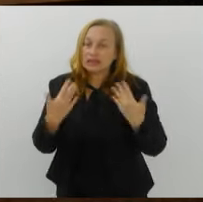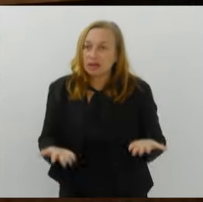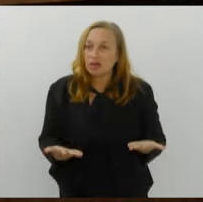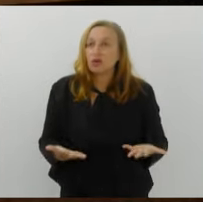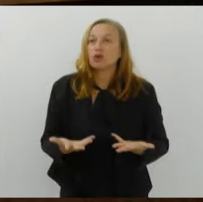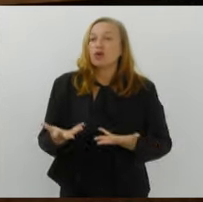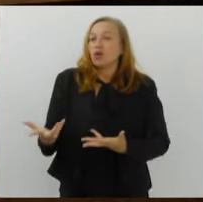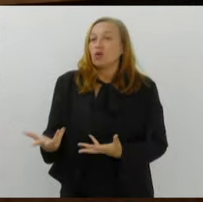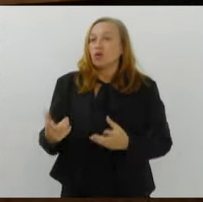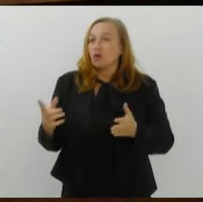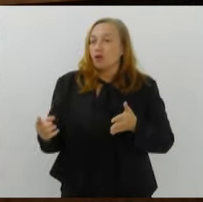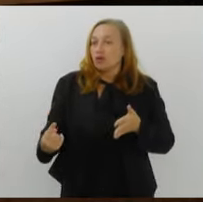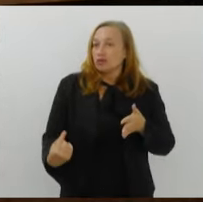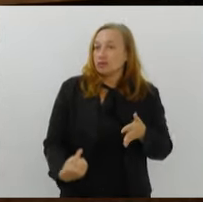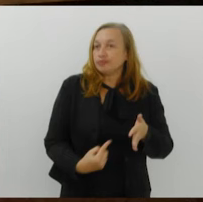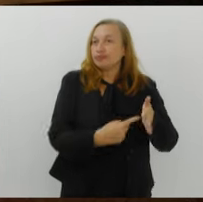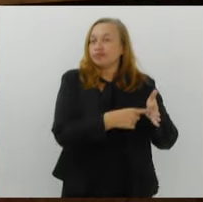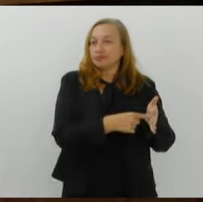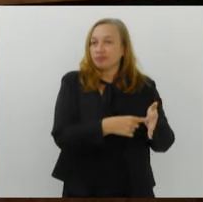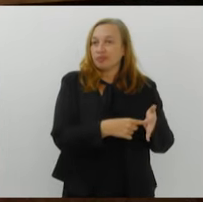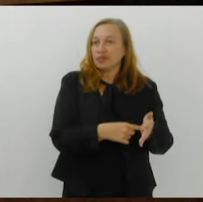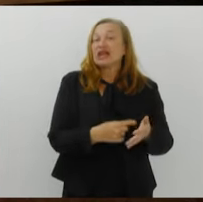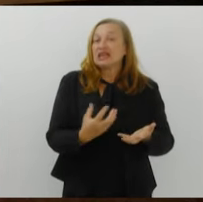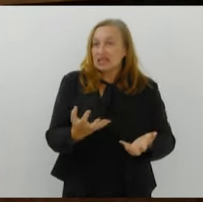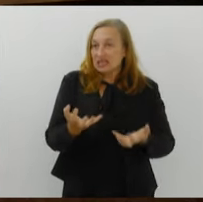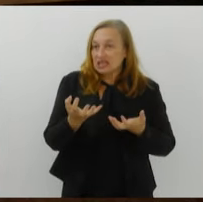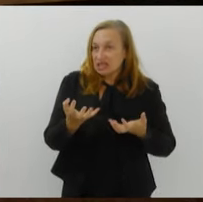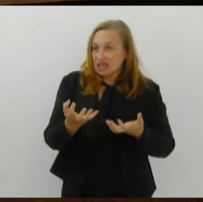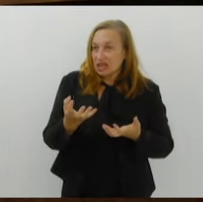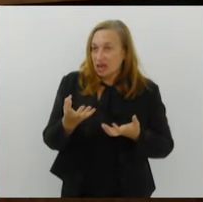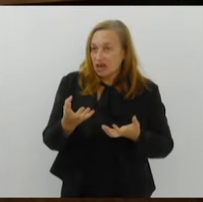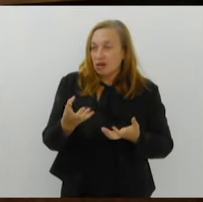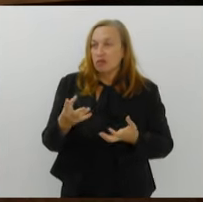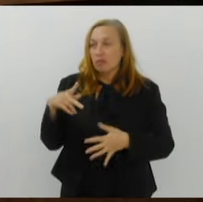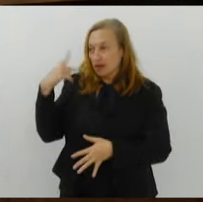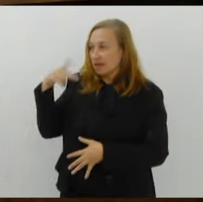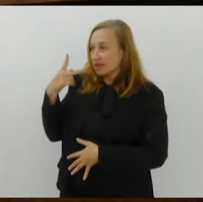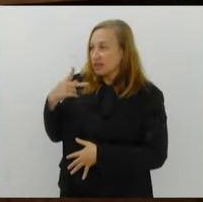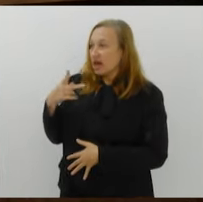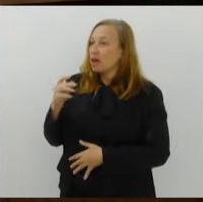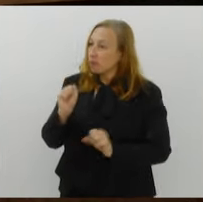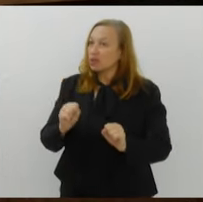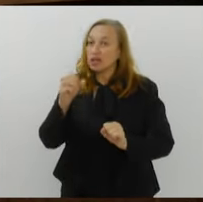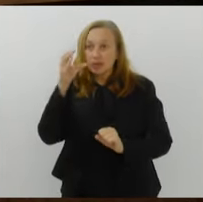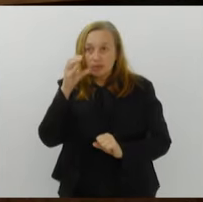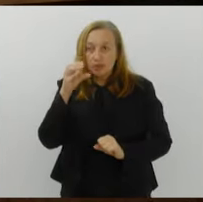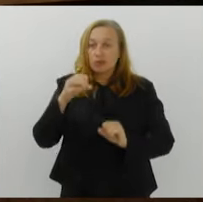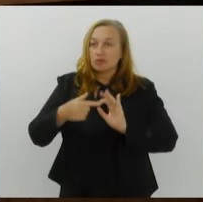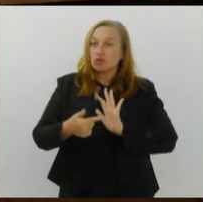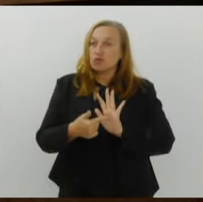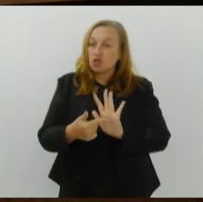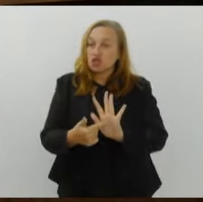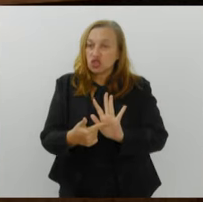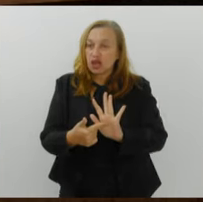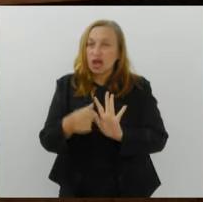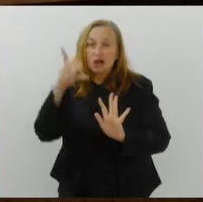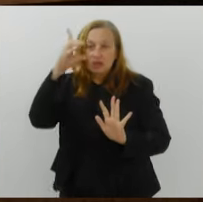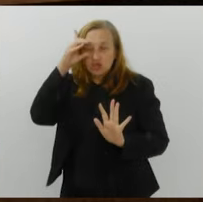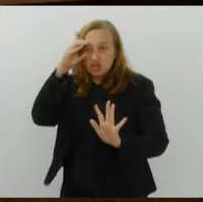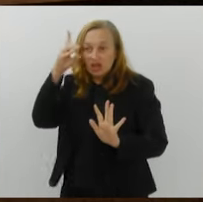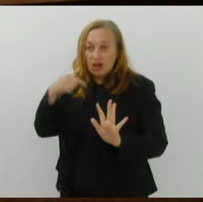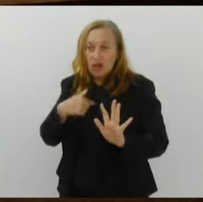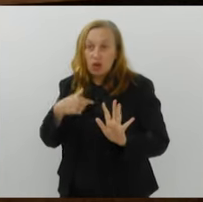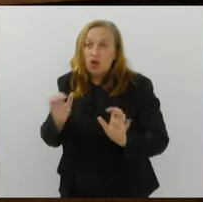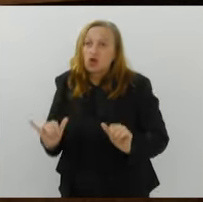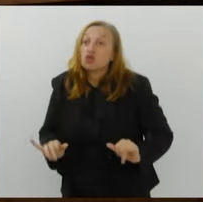que eu recebo de ameaça, se algum parlamentar quiser, a gente abre o Instagram aqui, e mostra quantas ameaças eu sofro por dia.